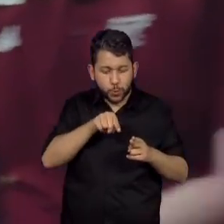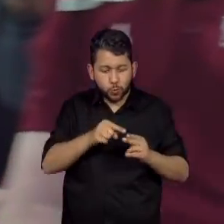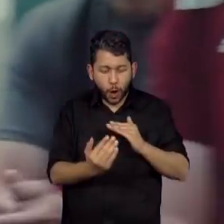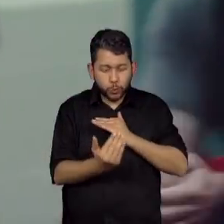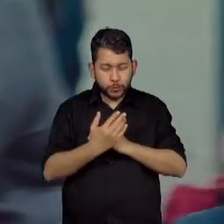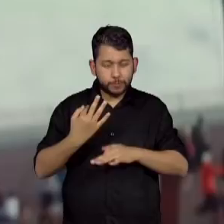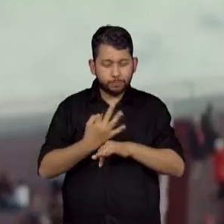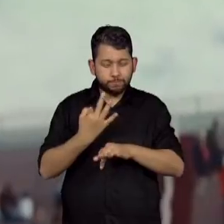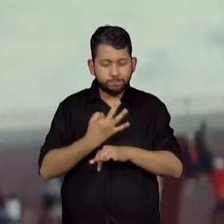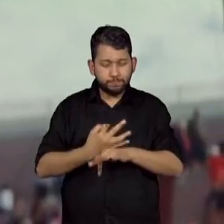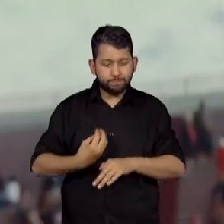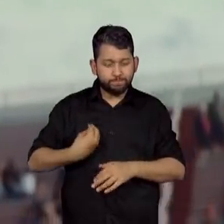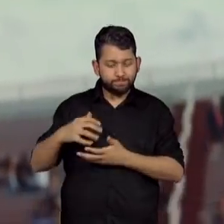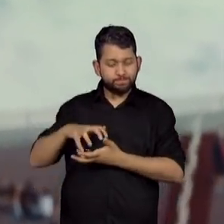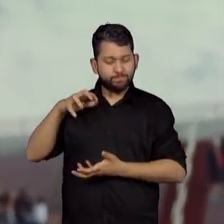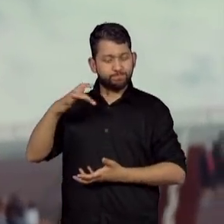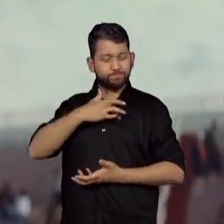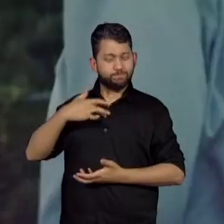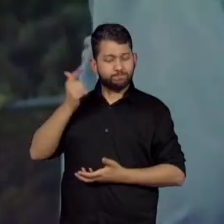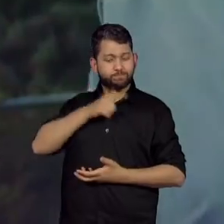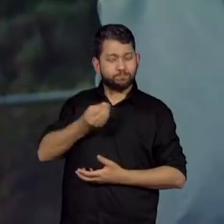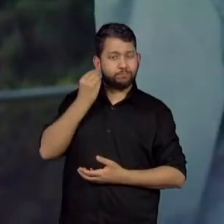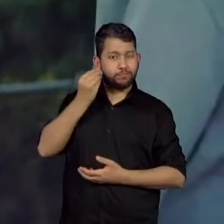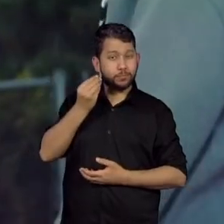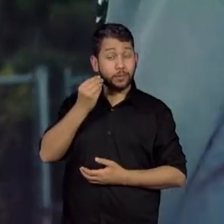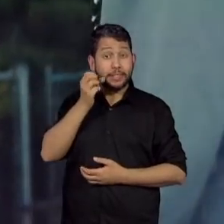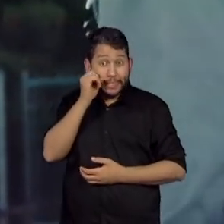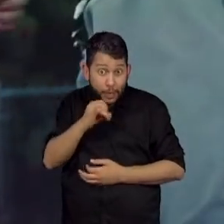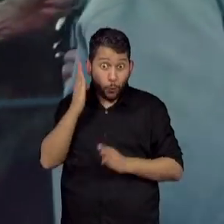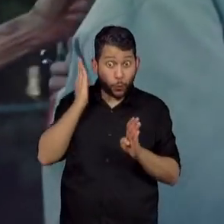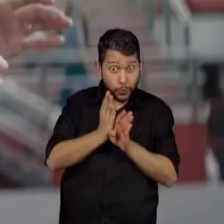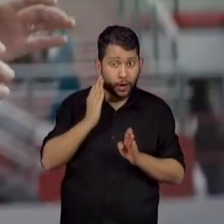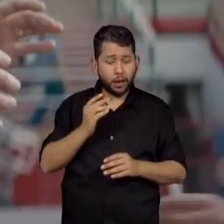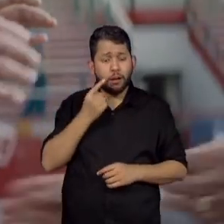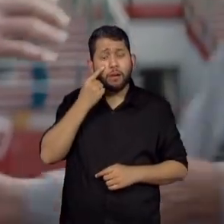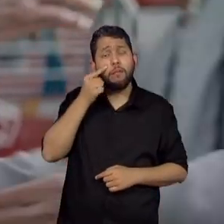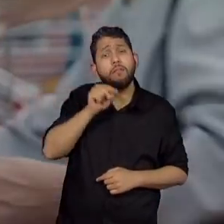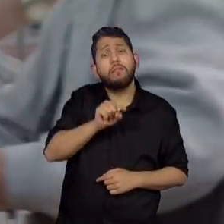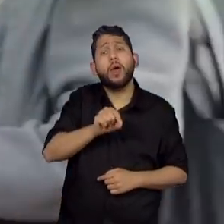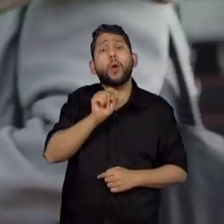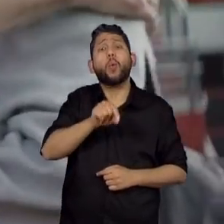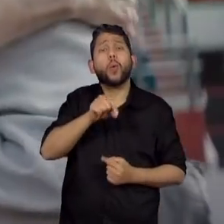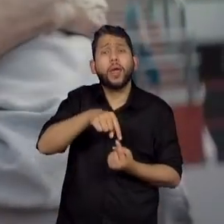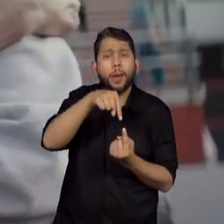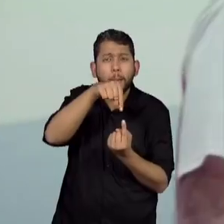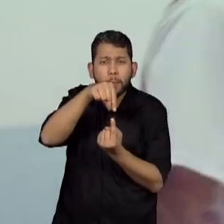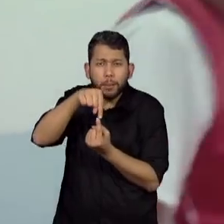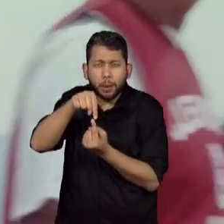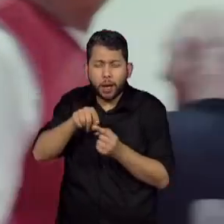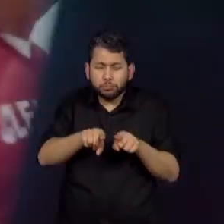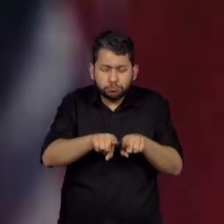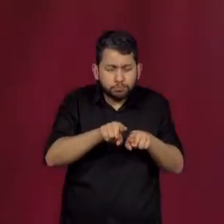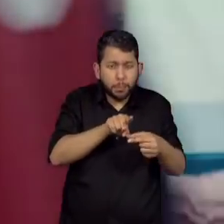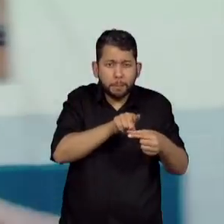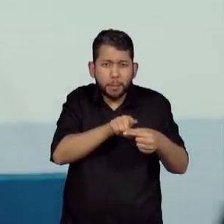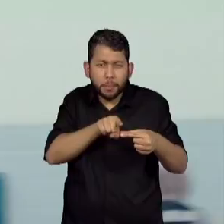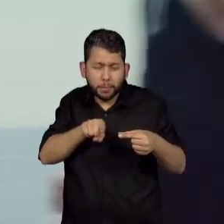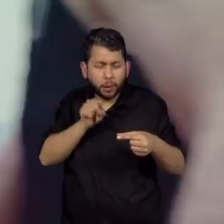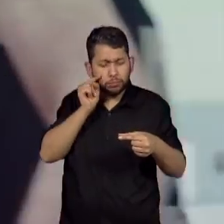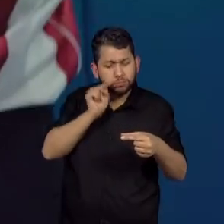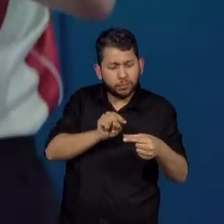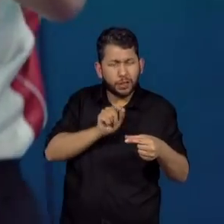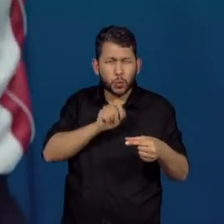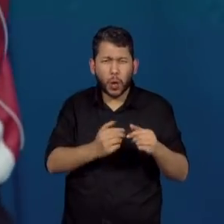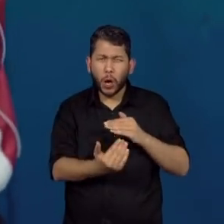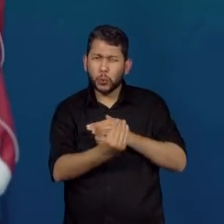gente vai dizer, bom, o que esses genes fazem? O que eles produzem a mais, né, para a gente poder ter um